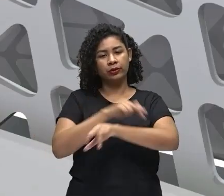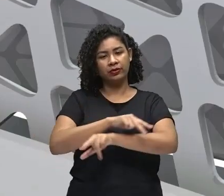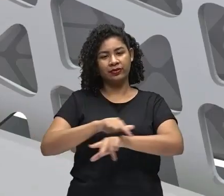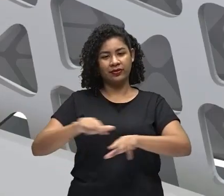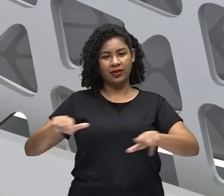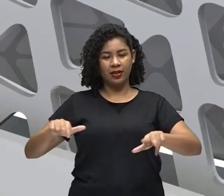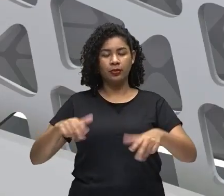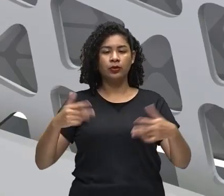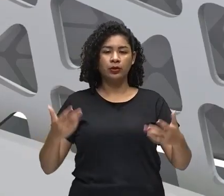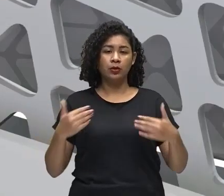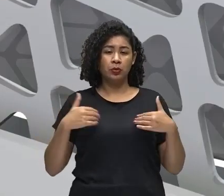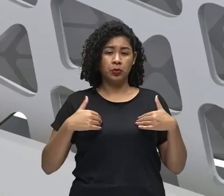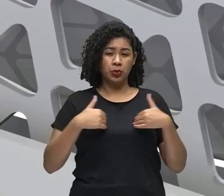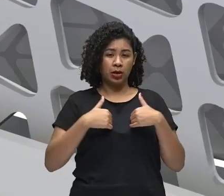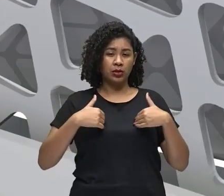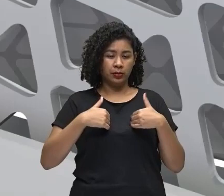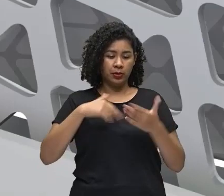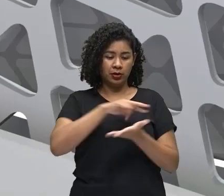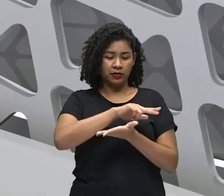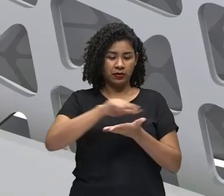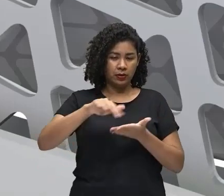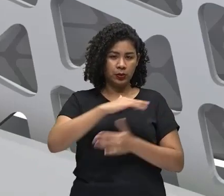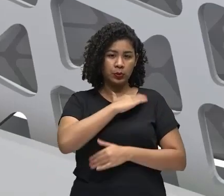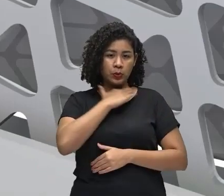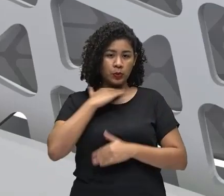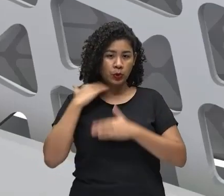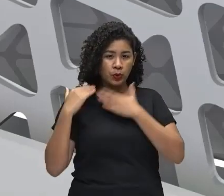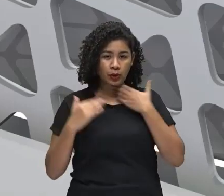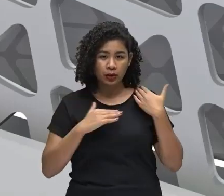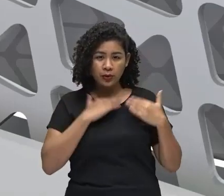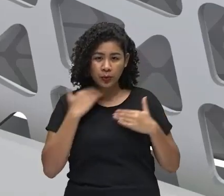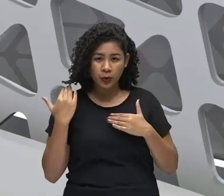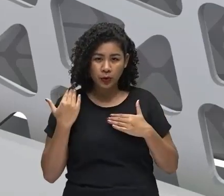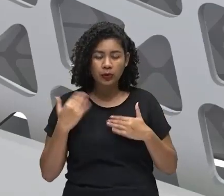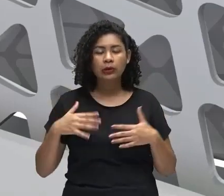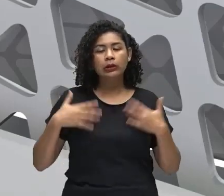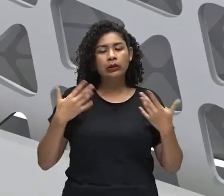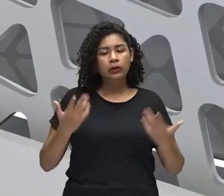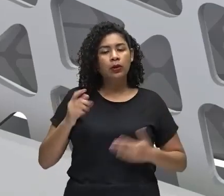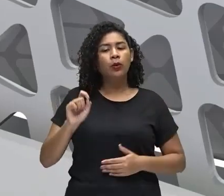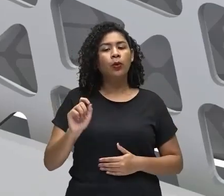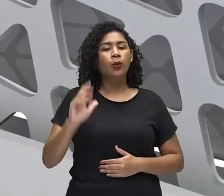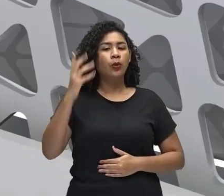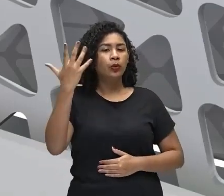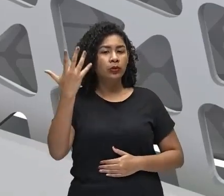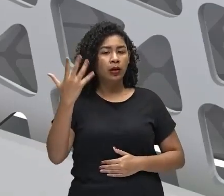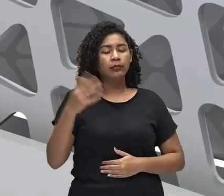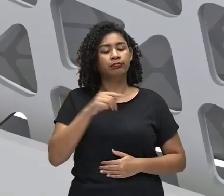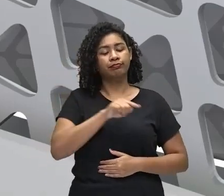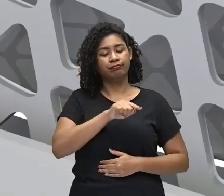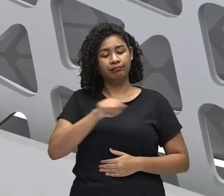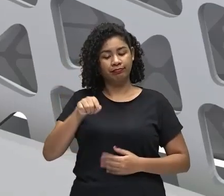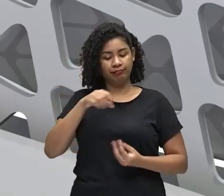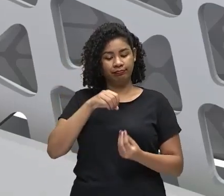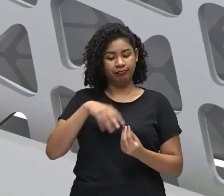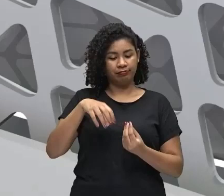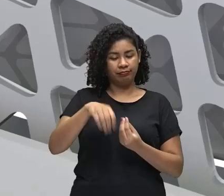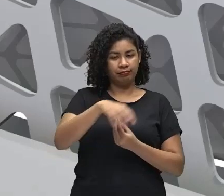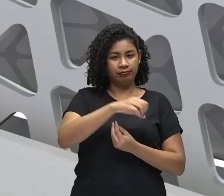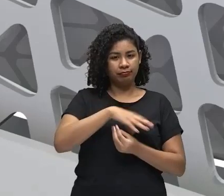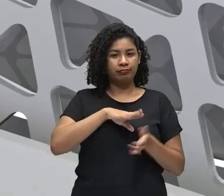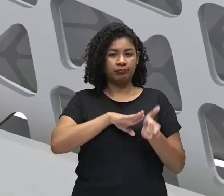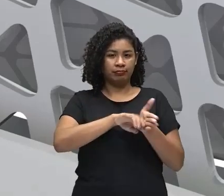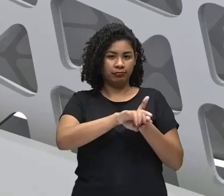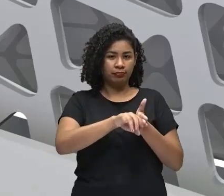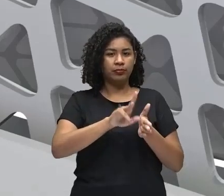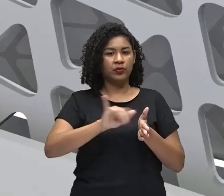esses animais aí eles morrerem, né, vão entrar em decomposição, o que vai acontecer? São exatamente os seres decompositores que vão